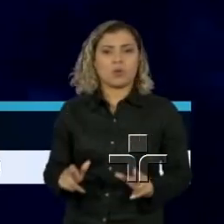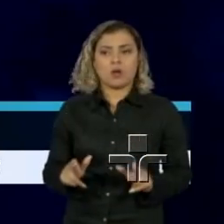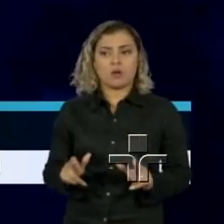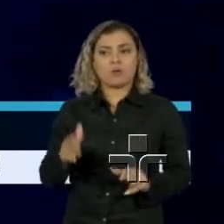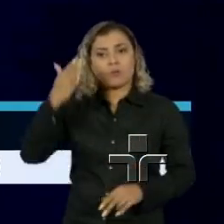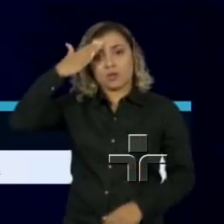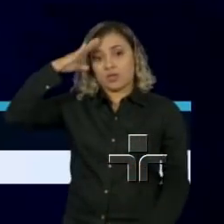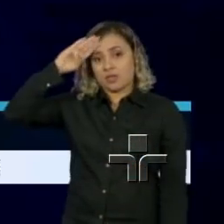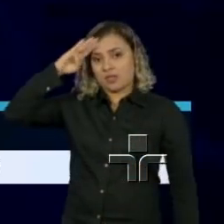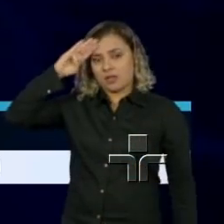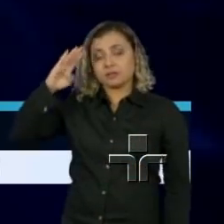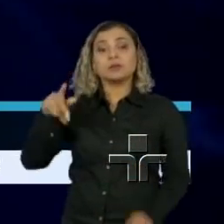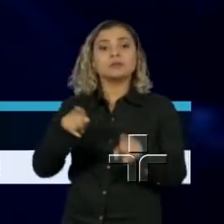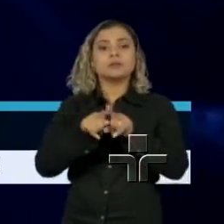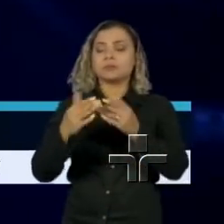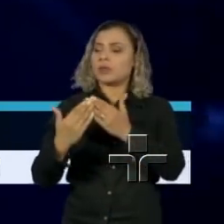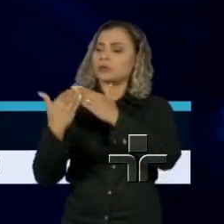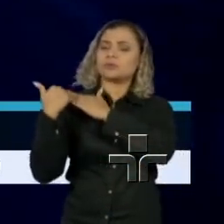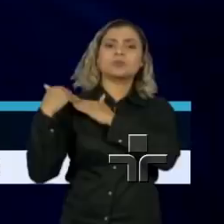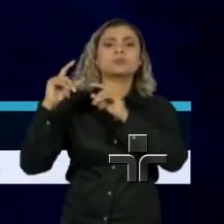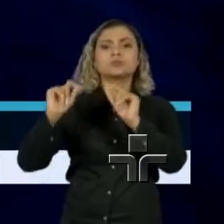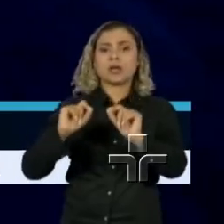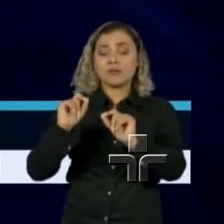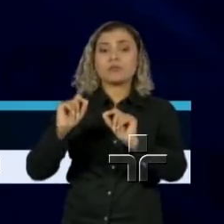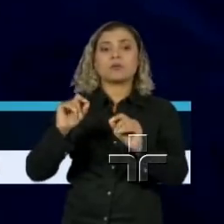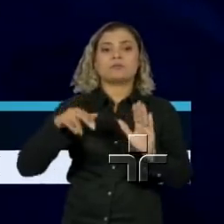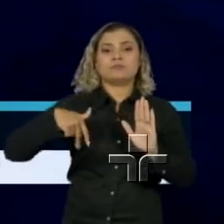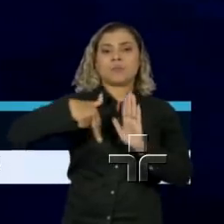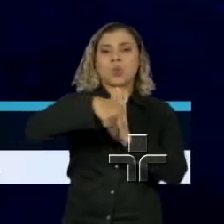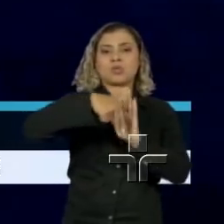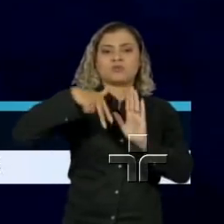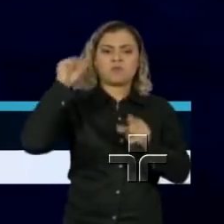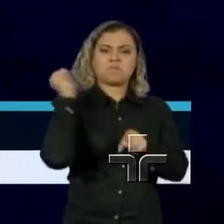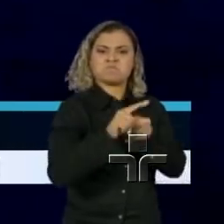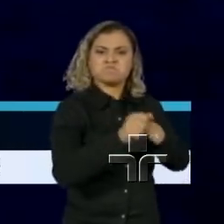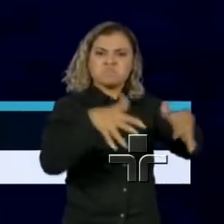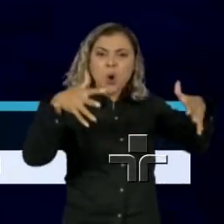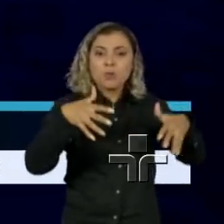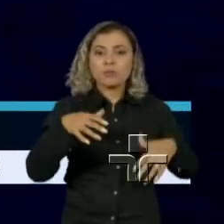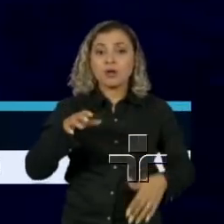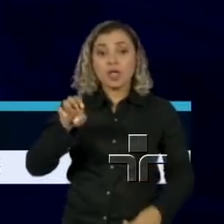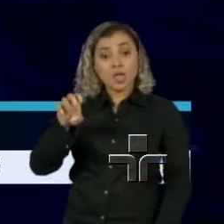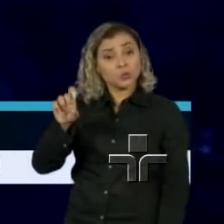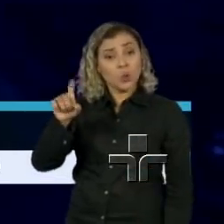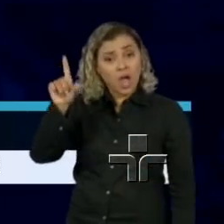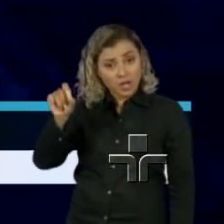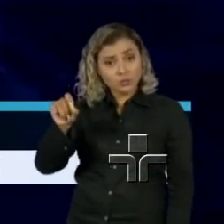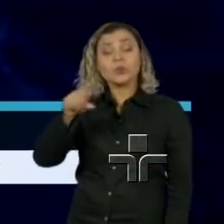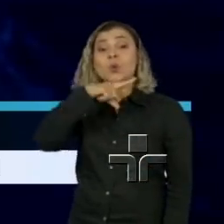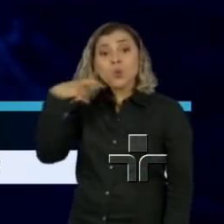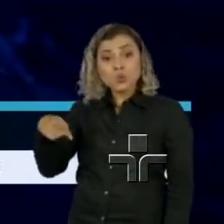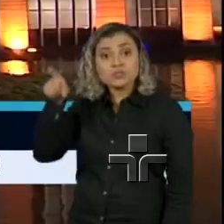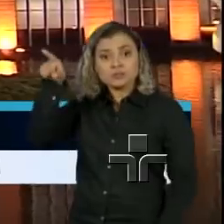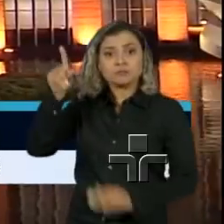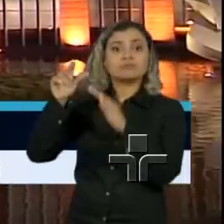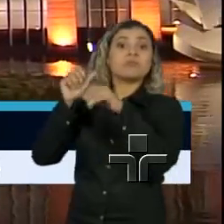Apontado como um dos responsáveis do ataque à sede da produtora Porta dos Fundos, Eduardo Fauzi poderá ser extraditado da